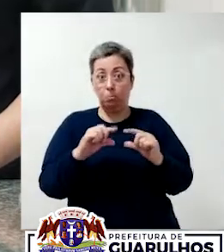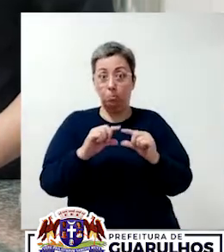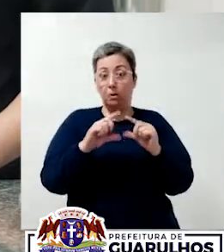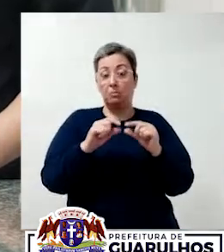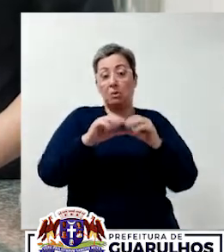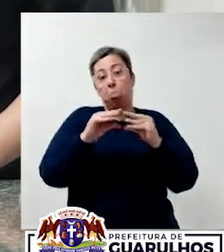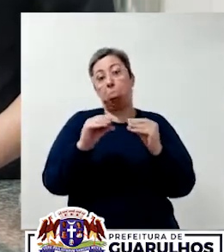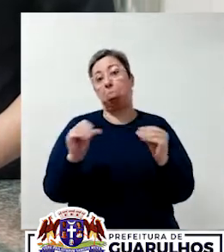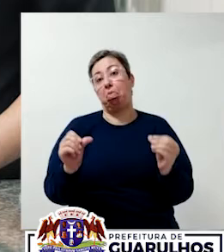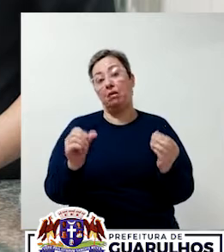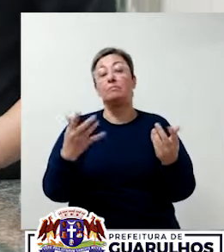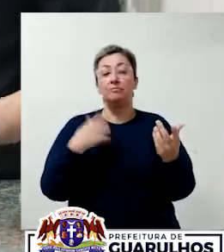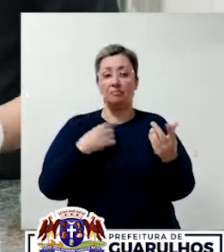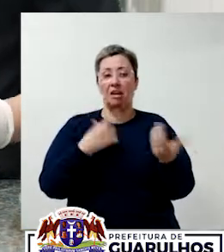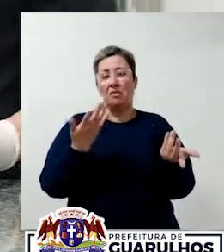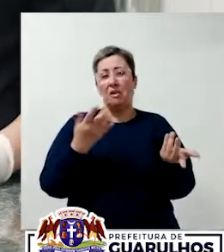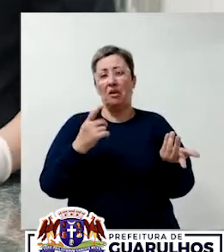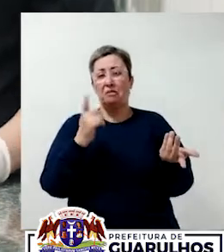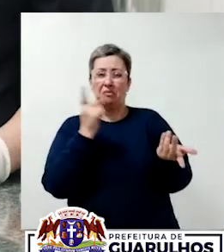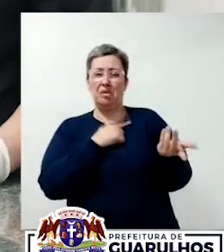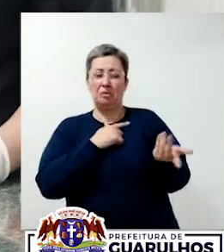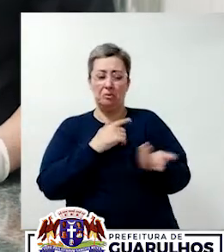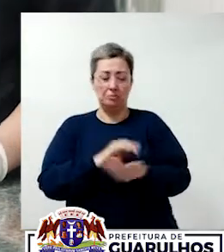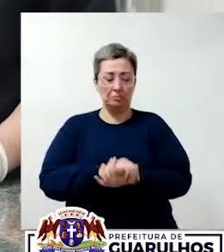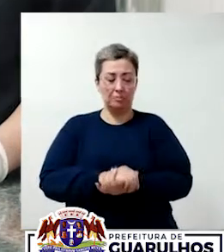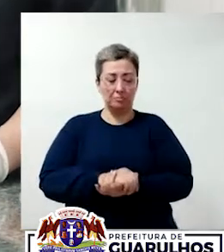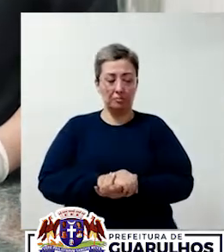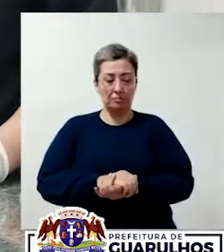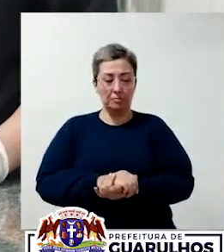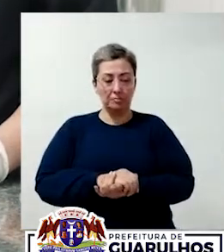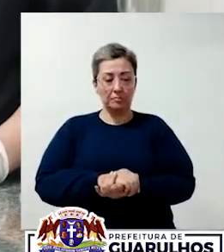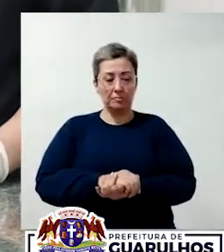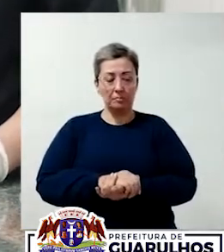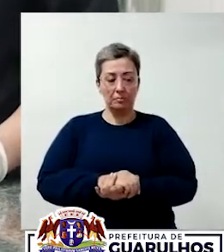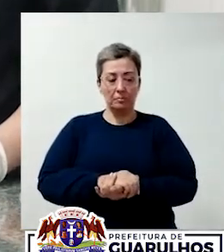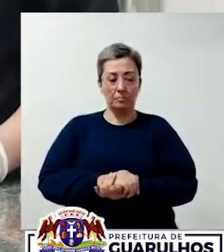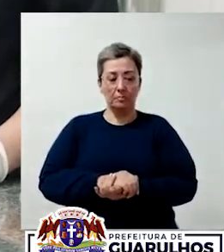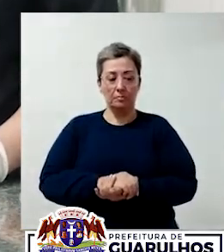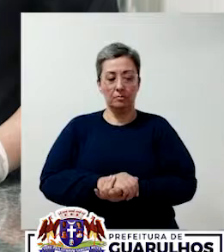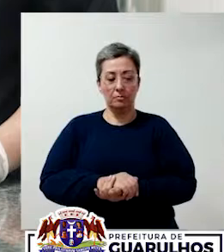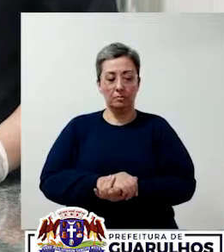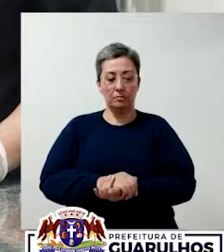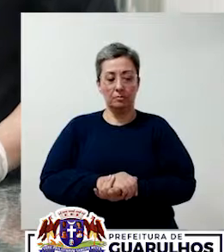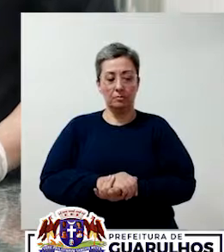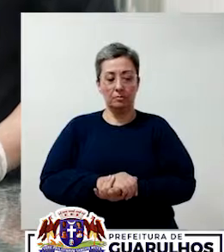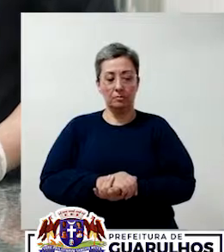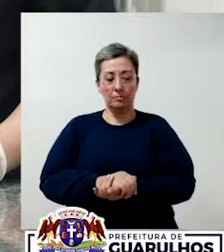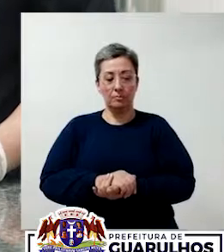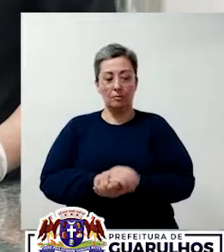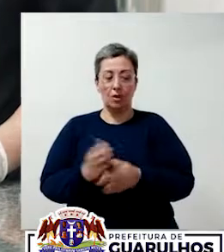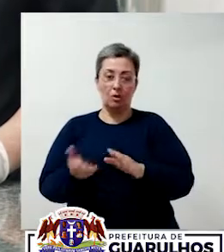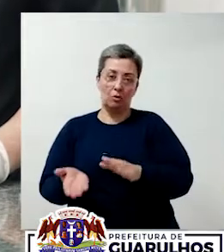recheado. O ideal é assim, não colocar muito recheio, porque senão depois ele vaza, então acaba ficando um bolo um pouco